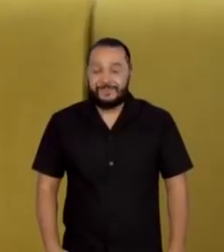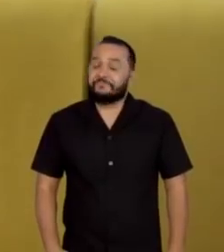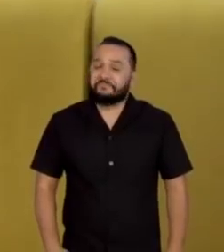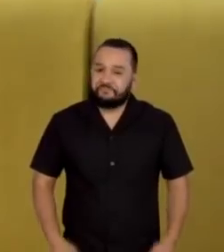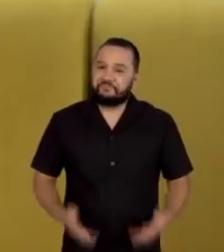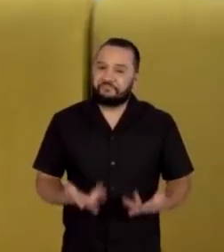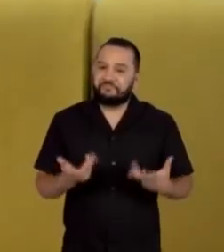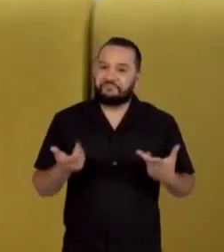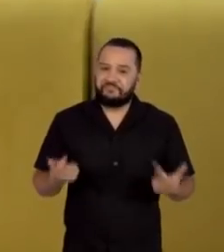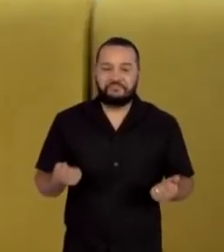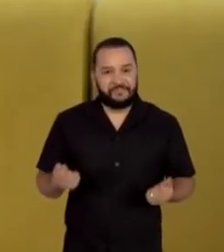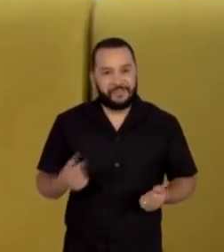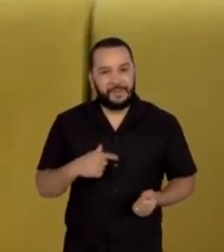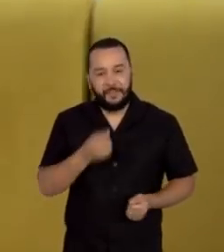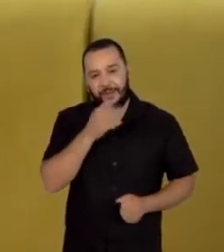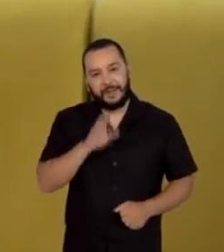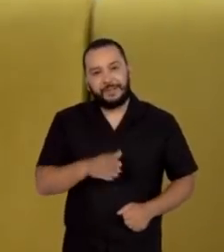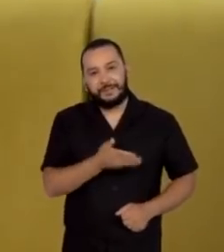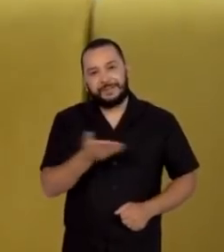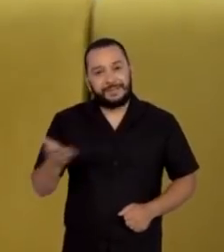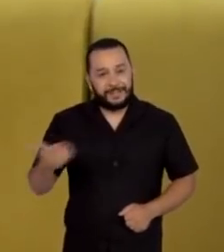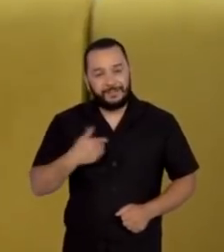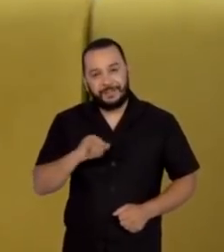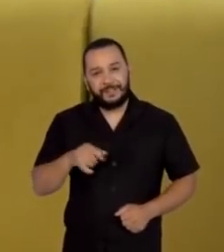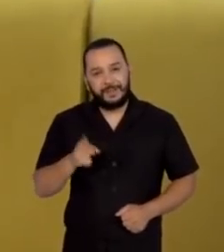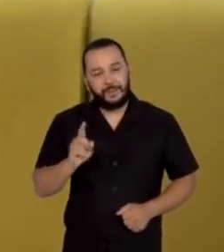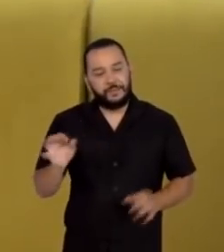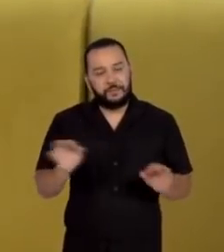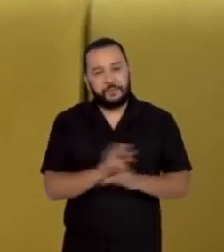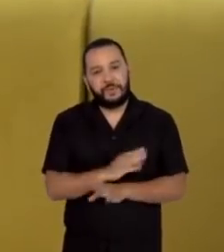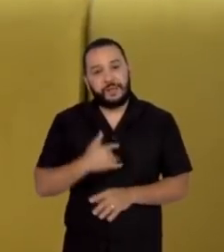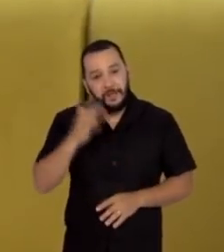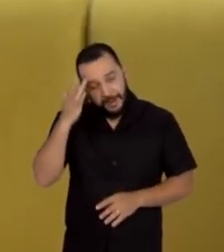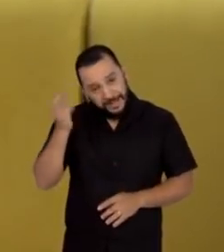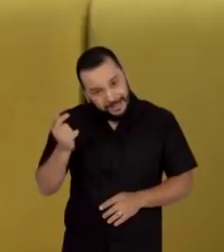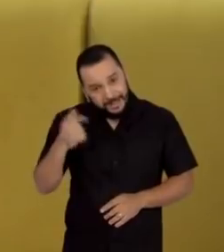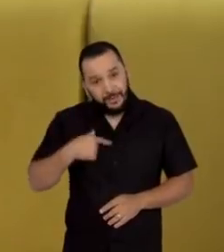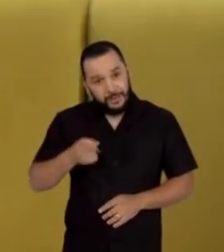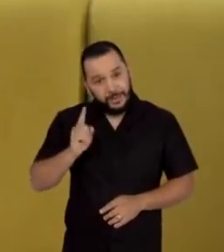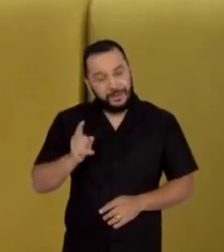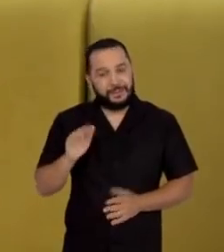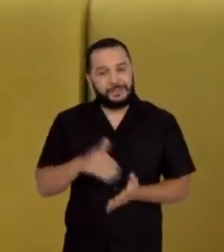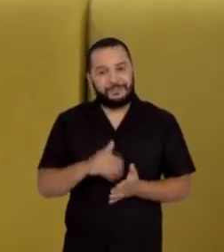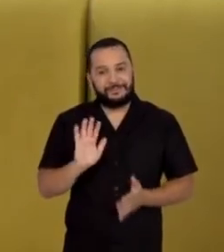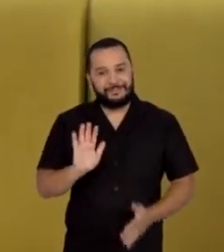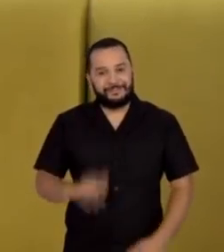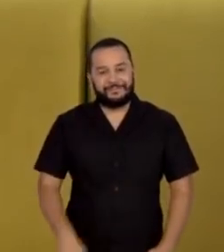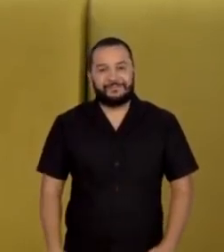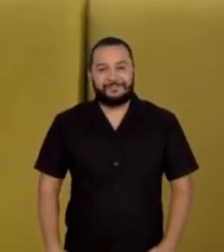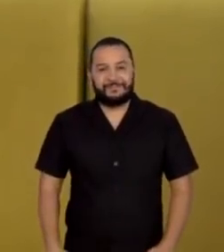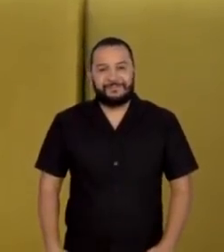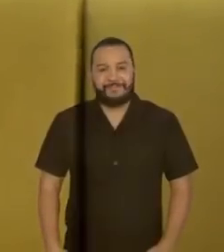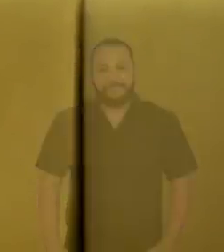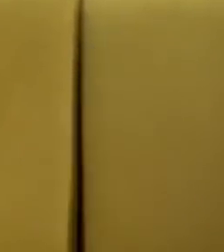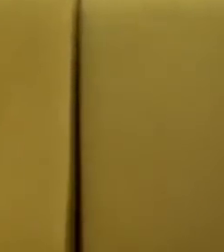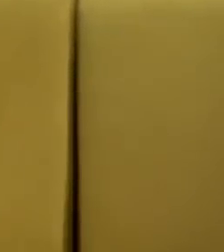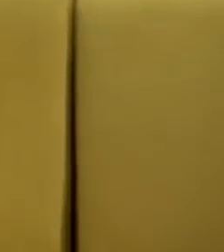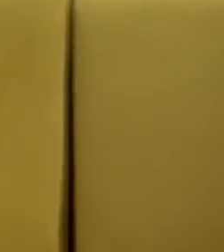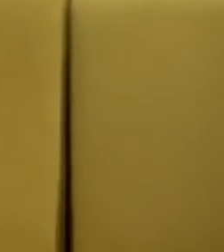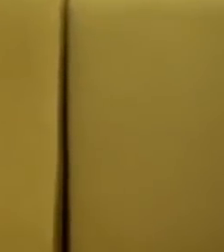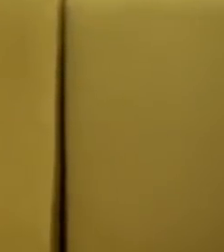Incrível. Uma ótima tarde para você. O JC1 termina aqui. Eu te espero amanhã, a 1h. Até lá.